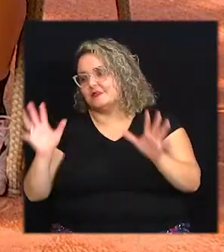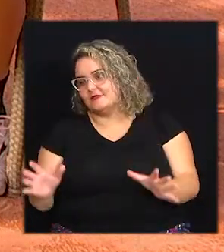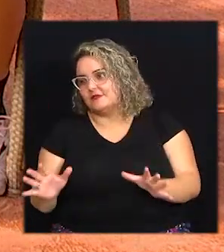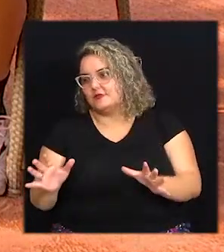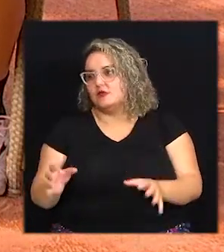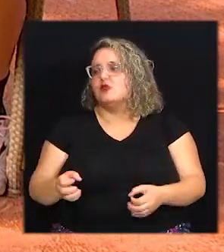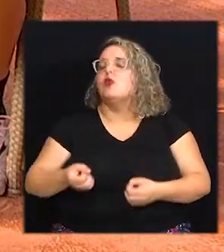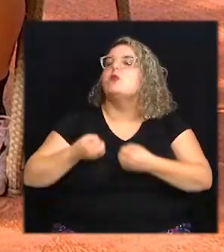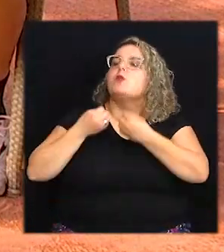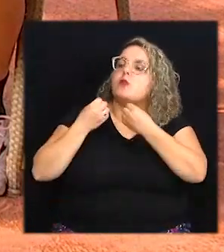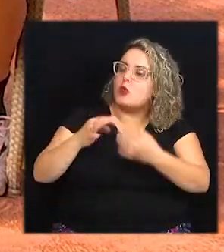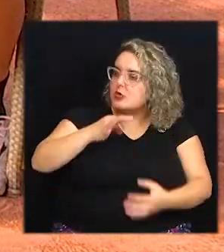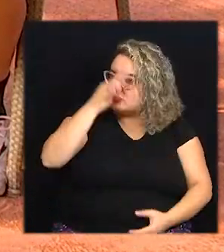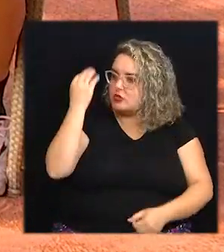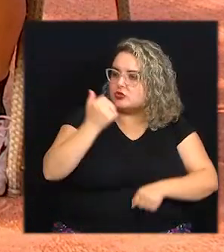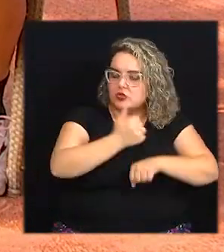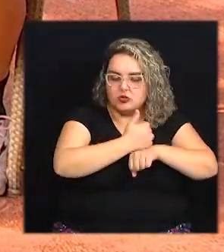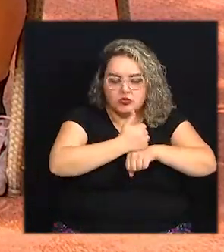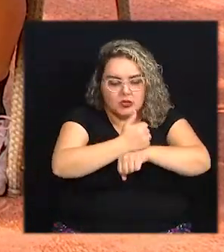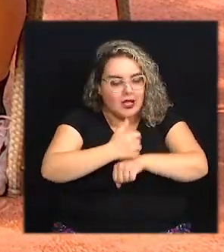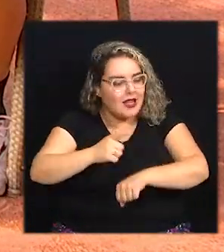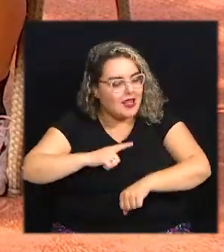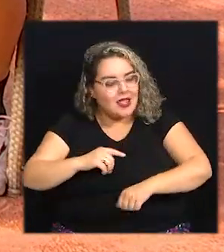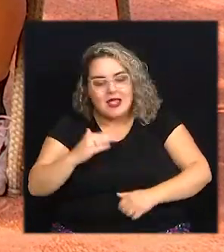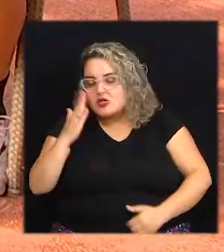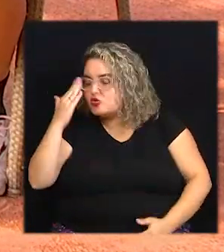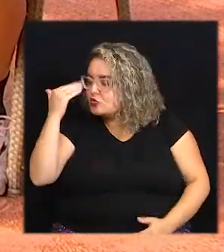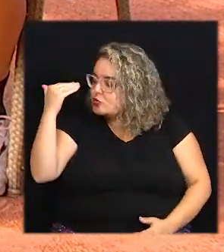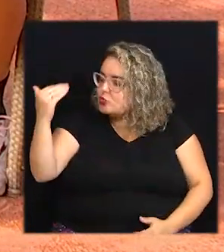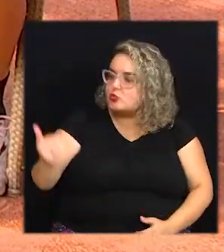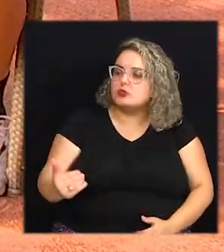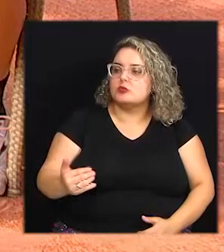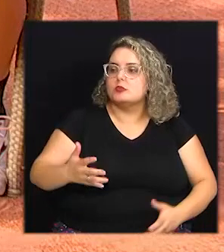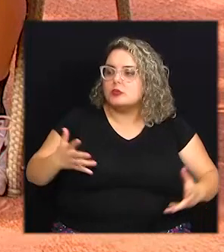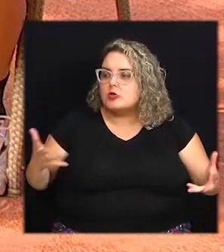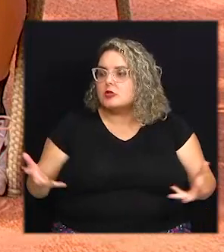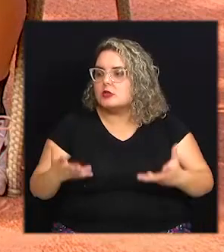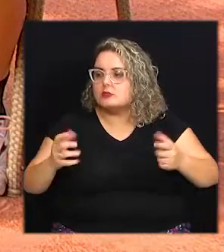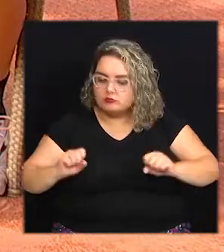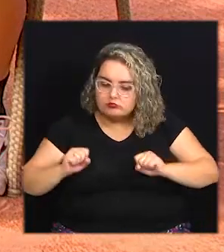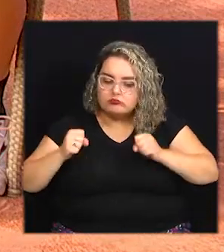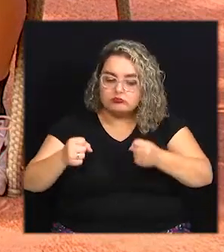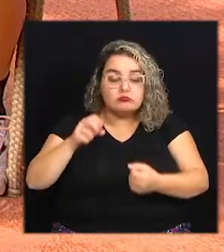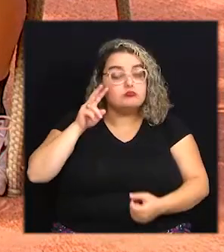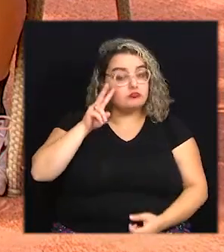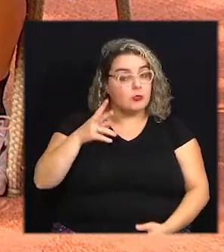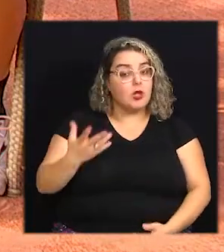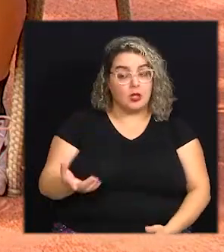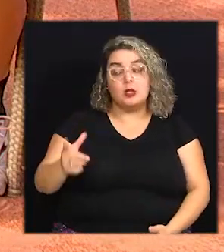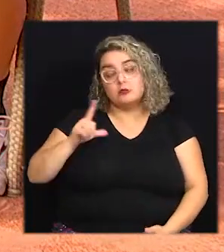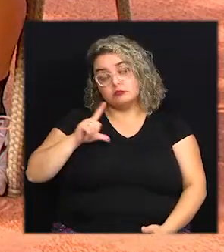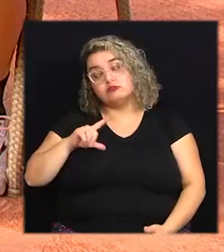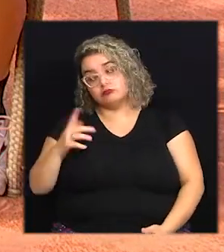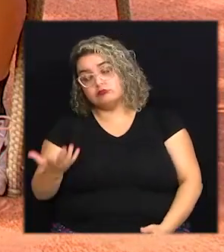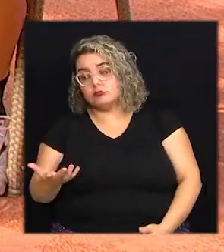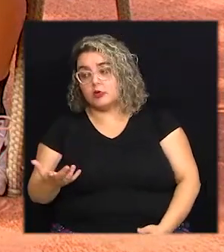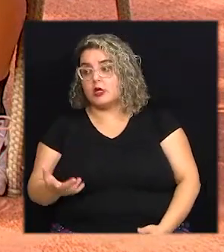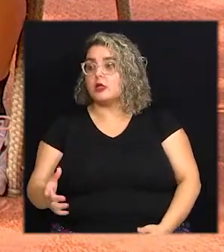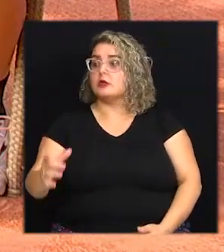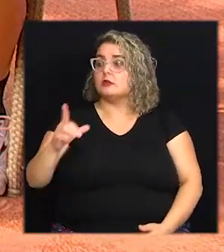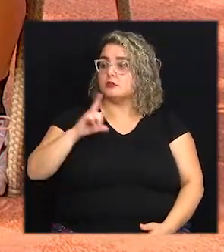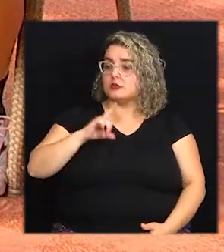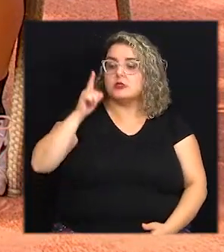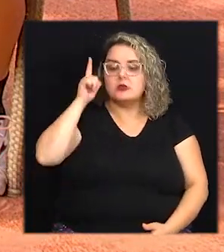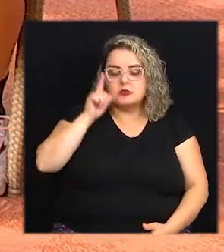vou te liberar. Boa sorte na sua carreira, que você tenha muito sucesso, porque dedicação nós estamos vendo aqui que você